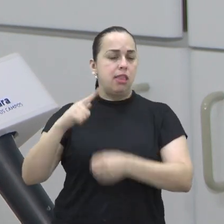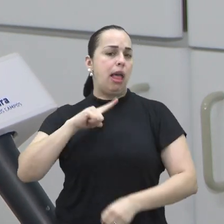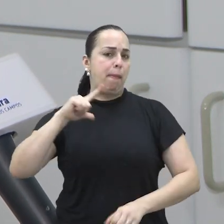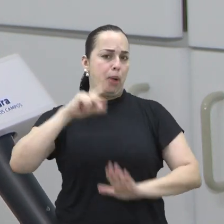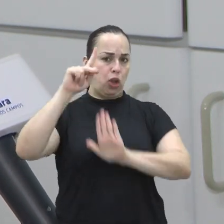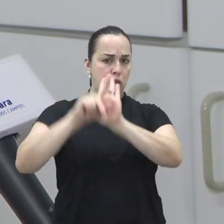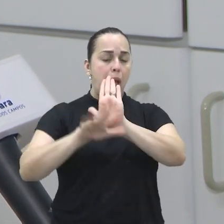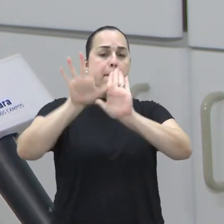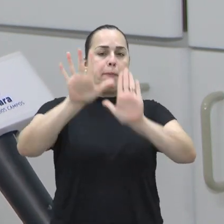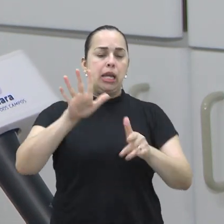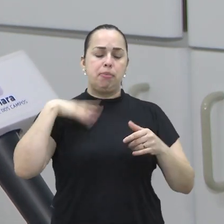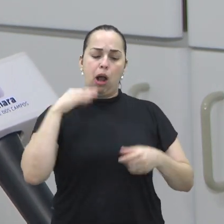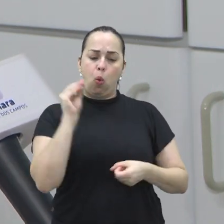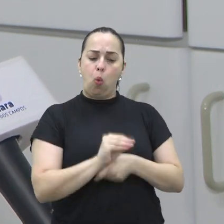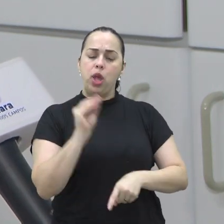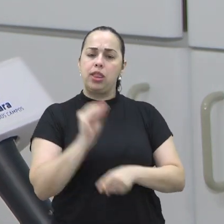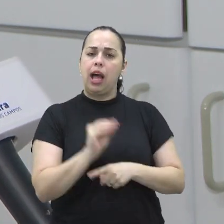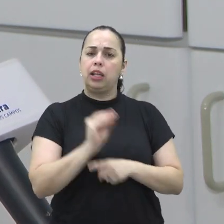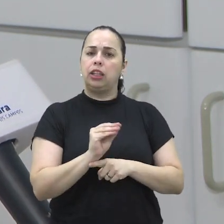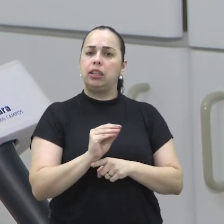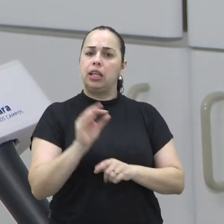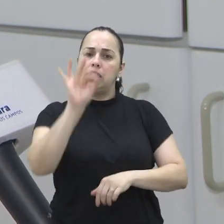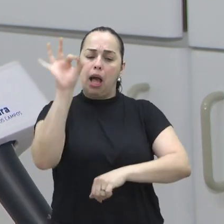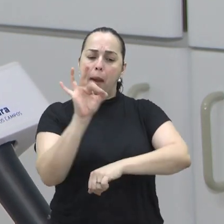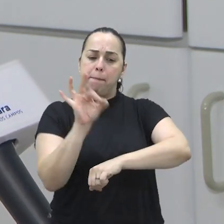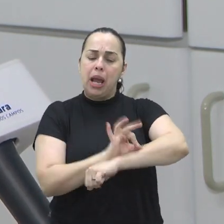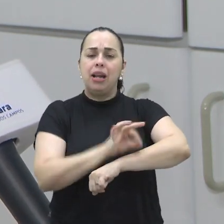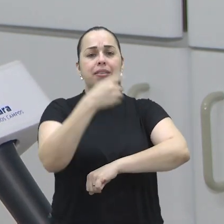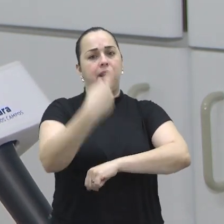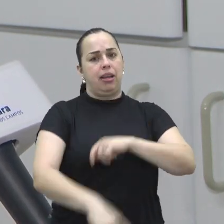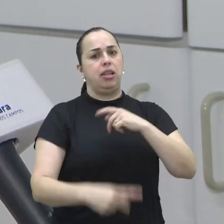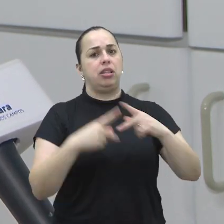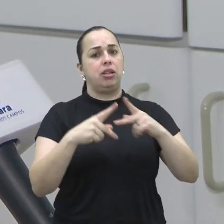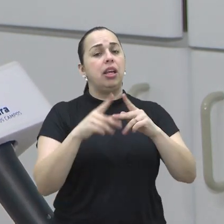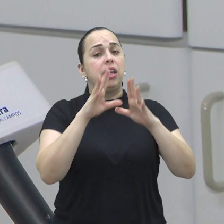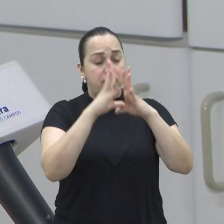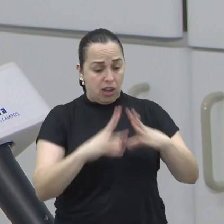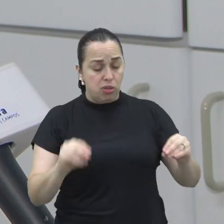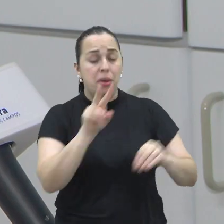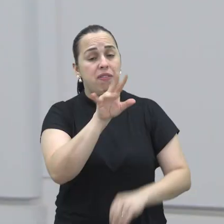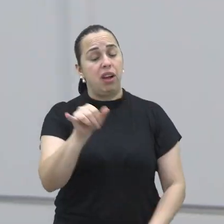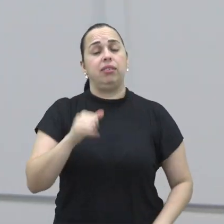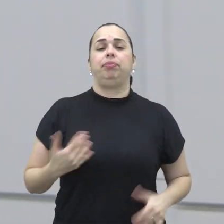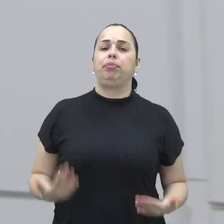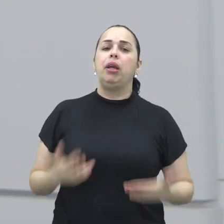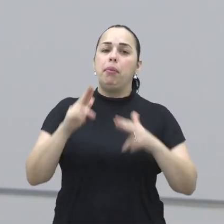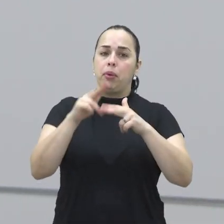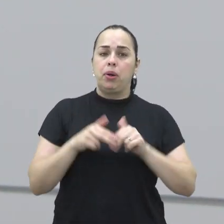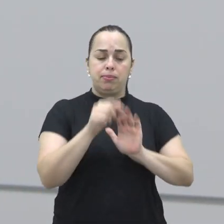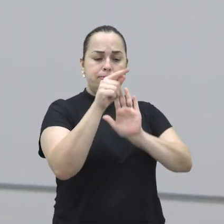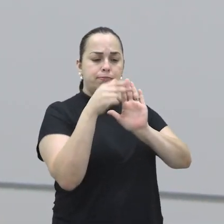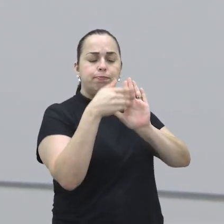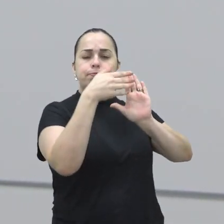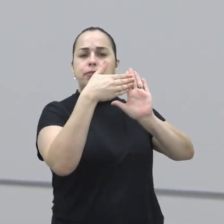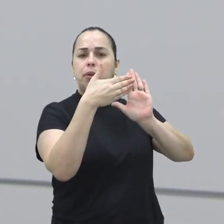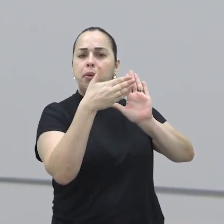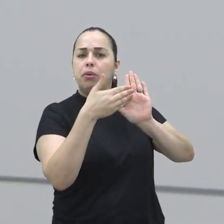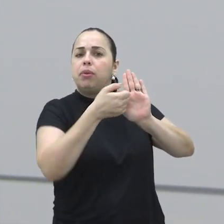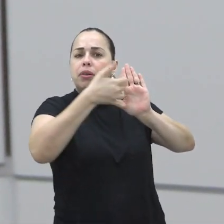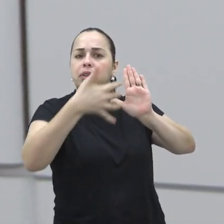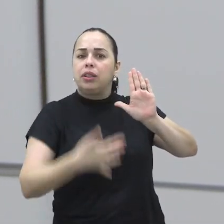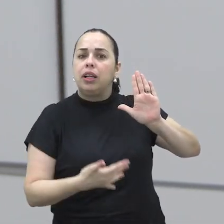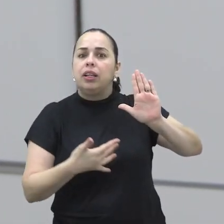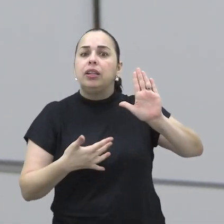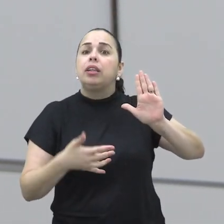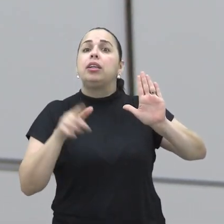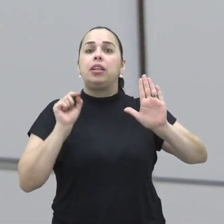da importância de preservação das abelhas que hoje estão em extinção. Segundo a parlamentar, a